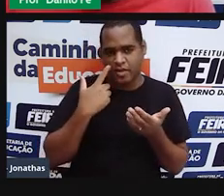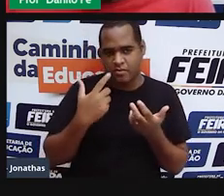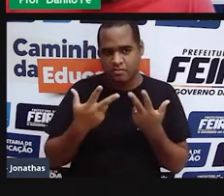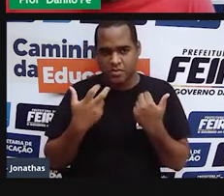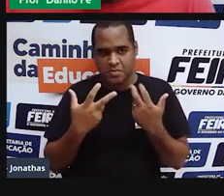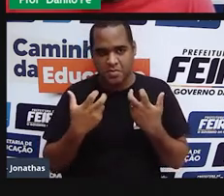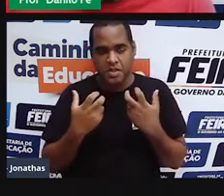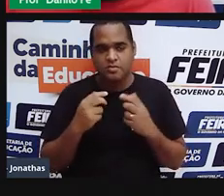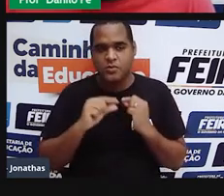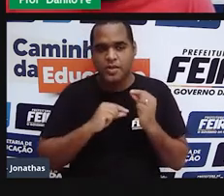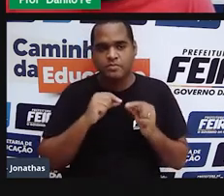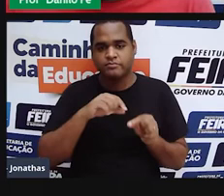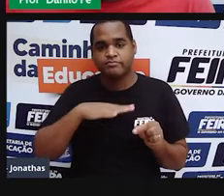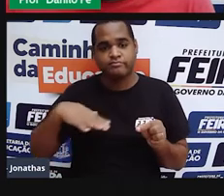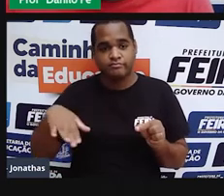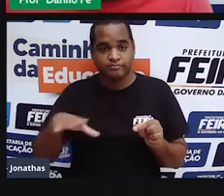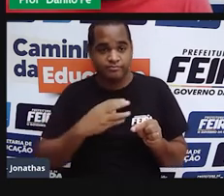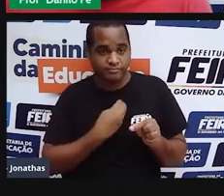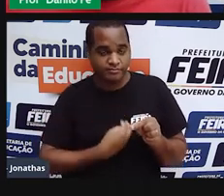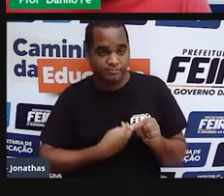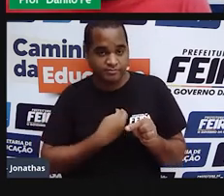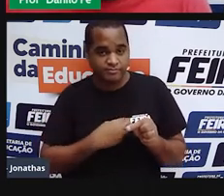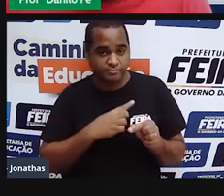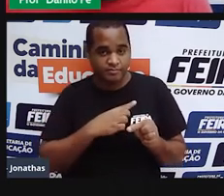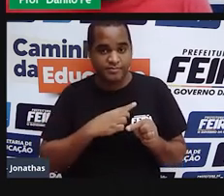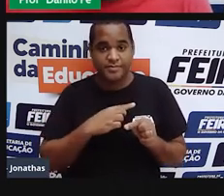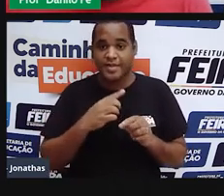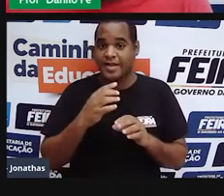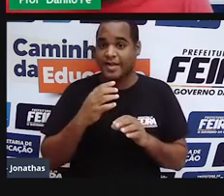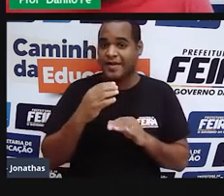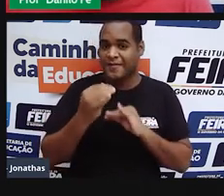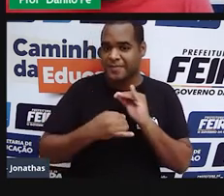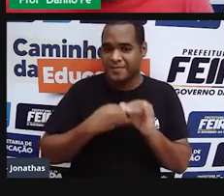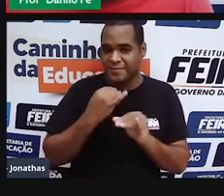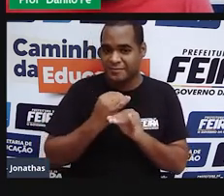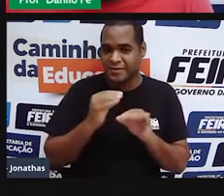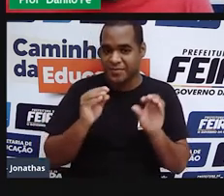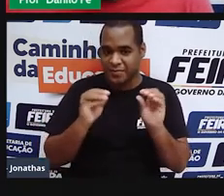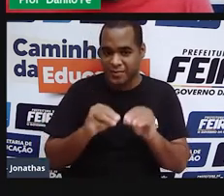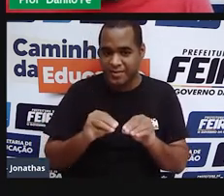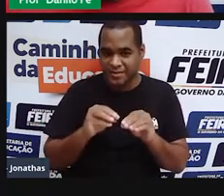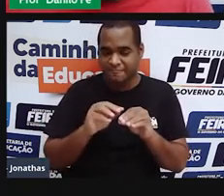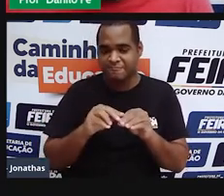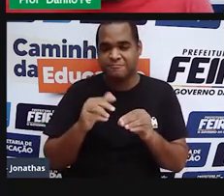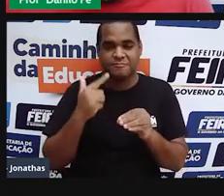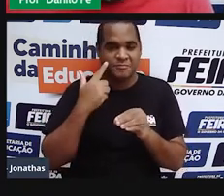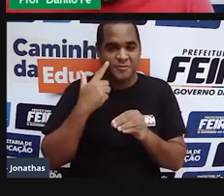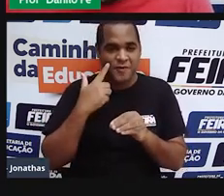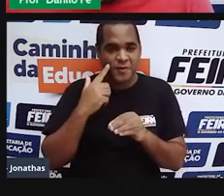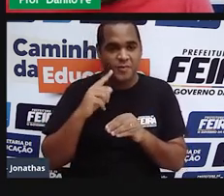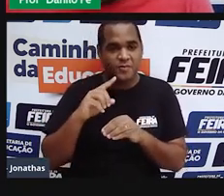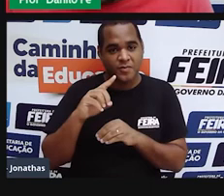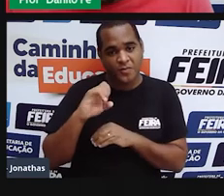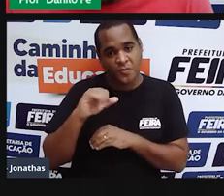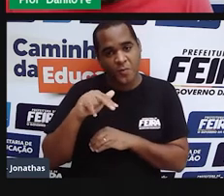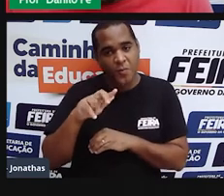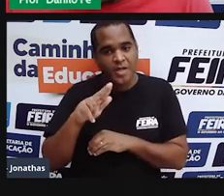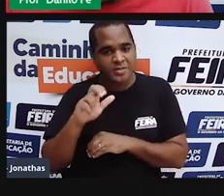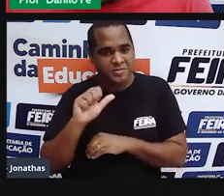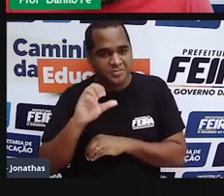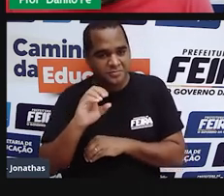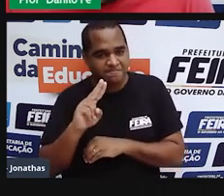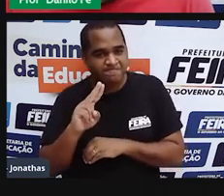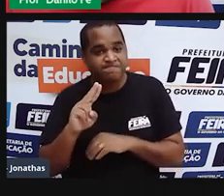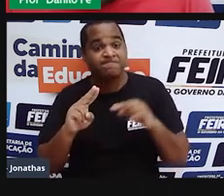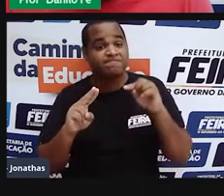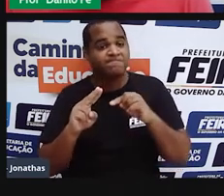possui muito disso região que é a catarata do Iguaçu muitos vídeos